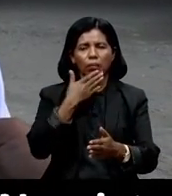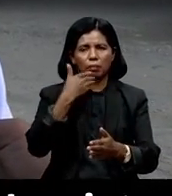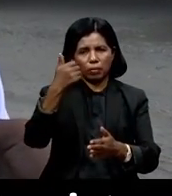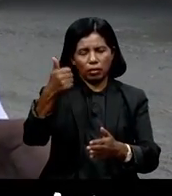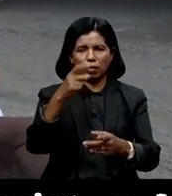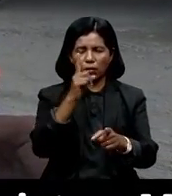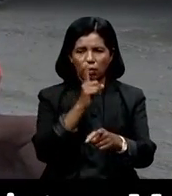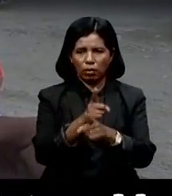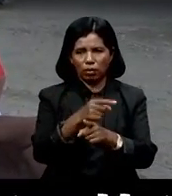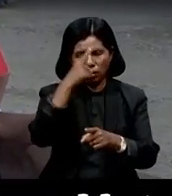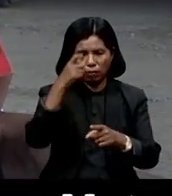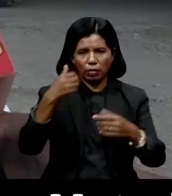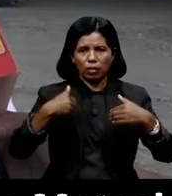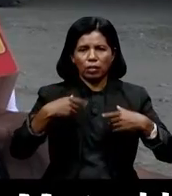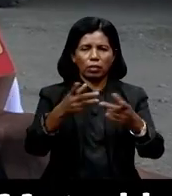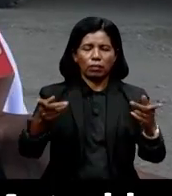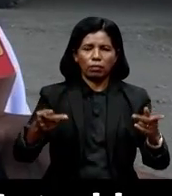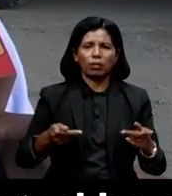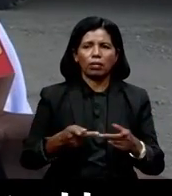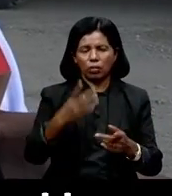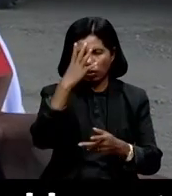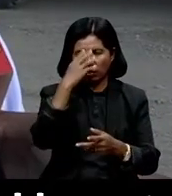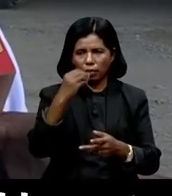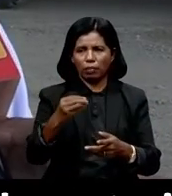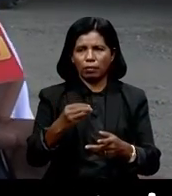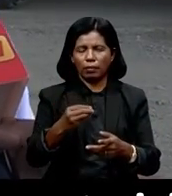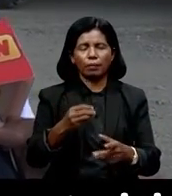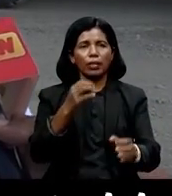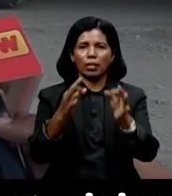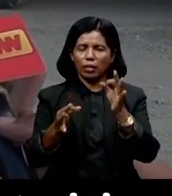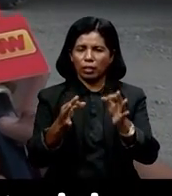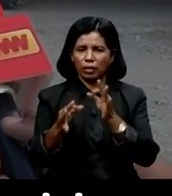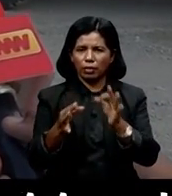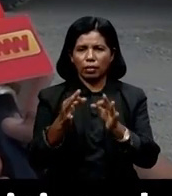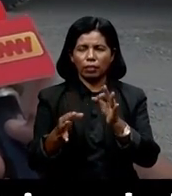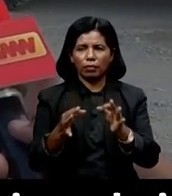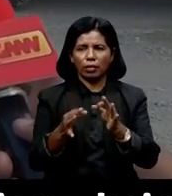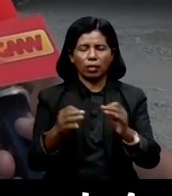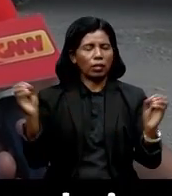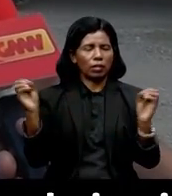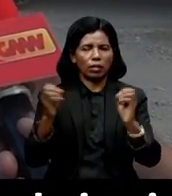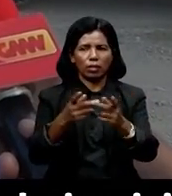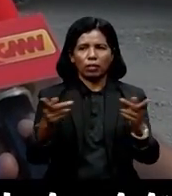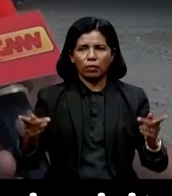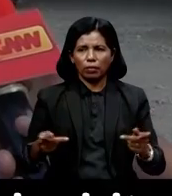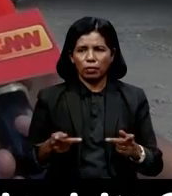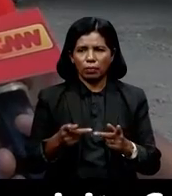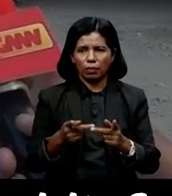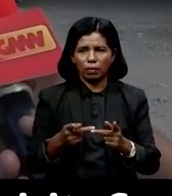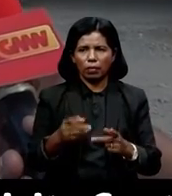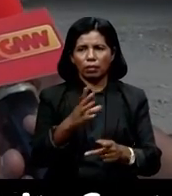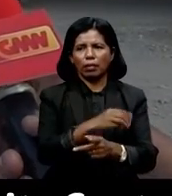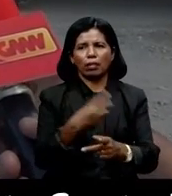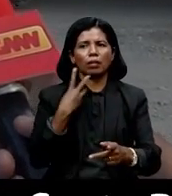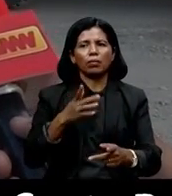tebes. Também aí ona fatin toba mas que la ia fatin ia cama, mas bem a